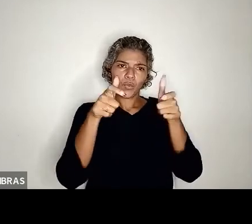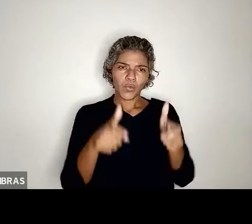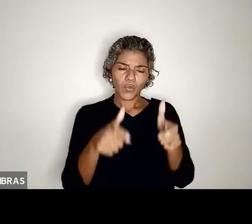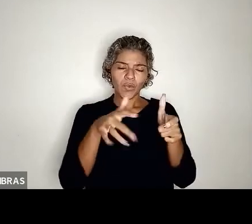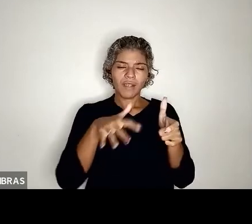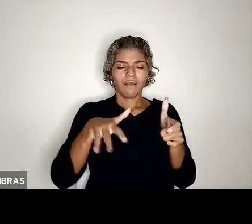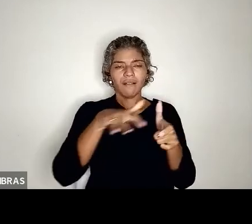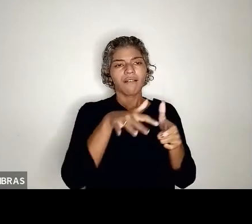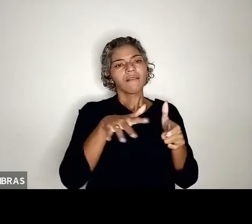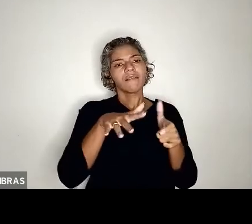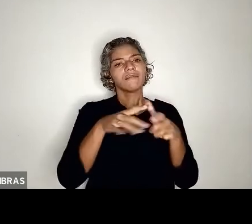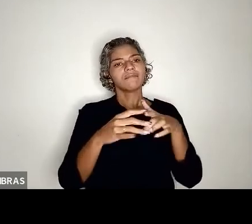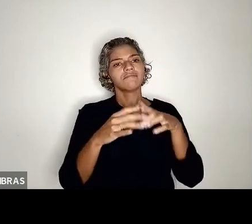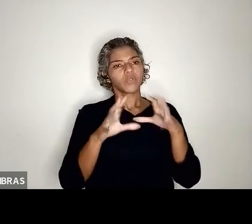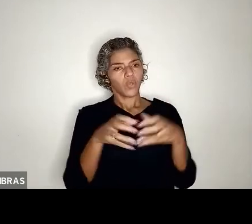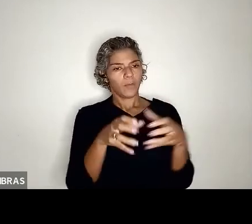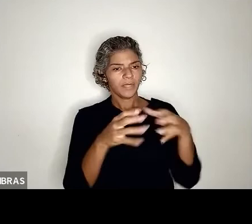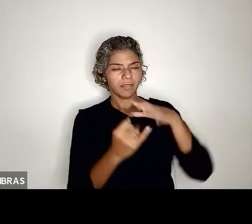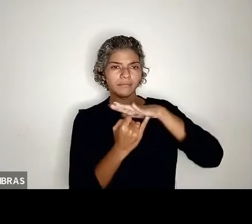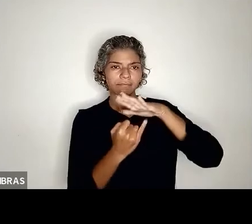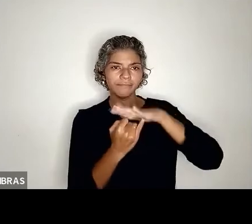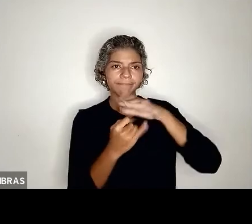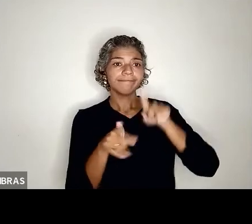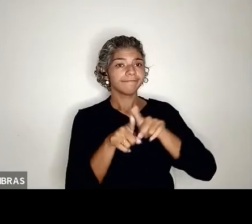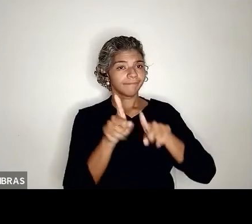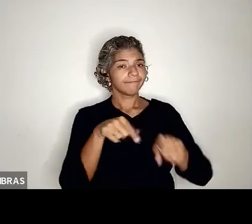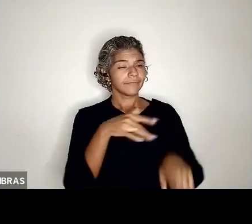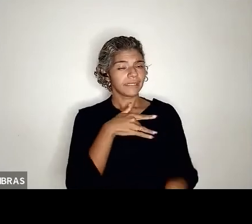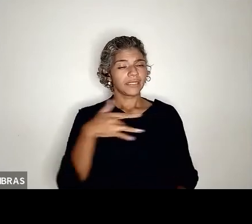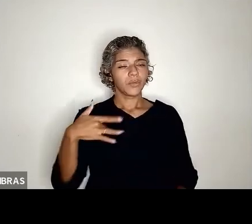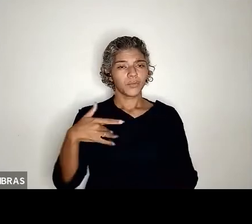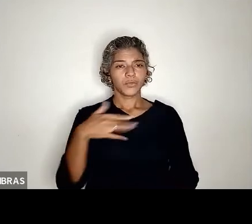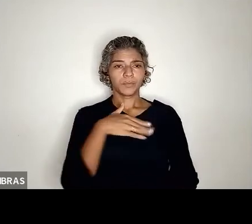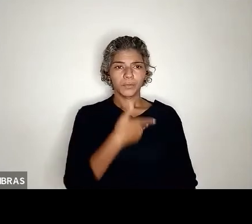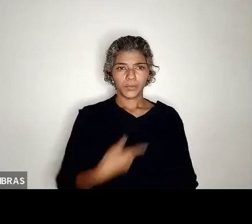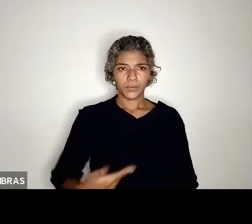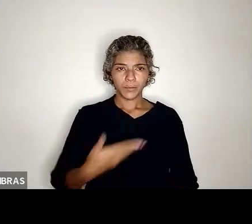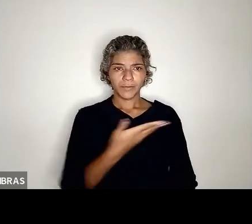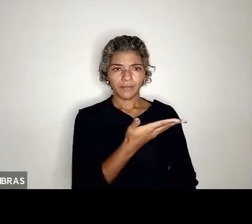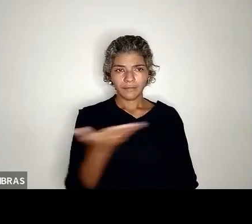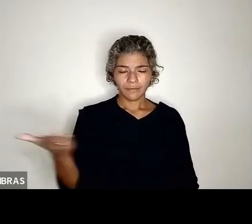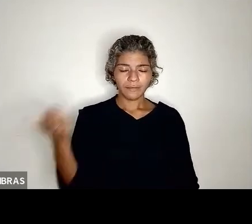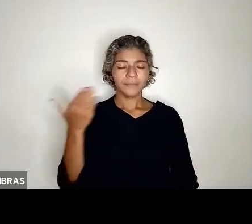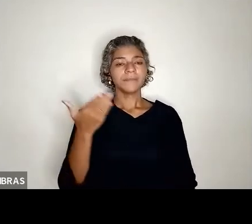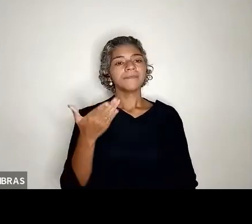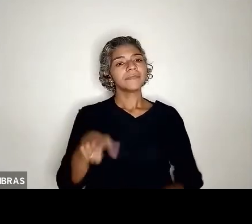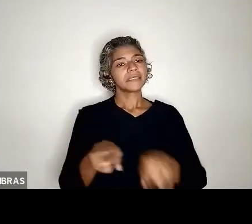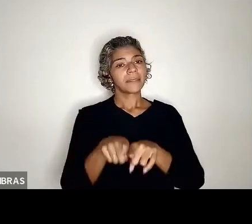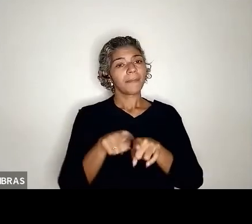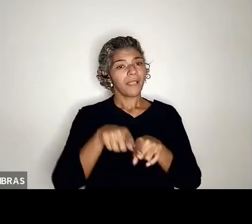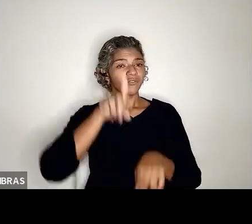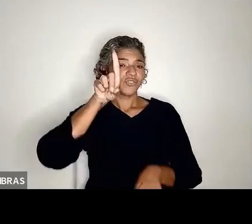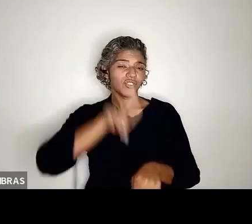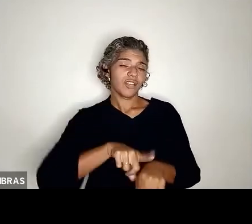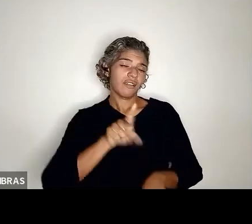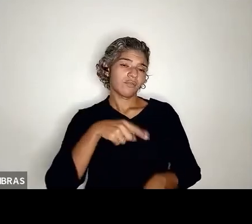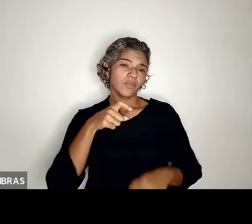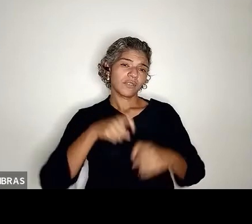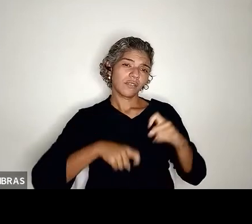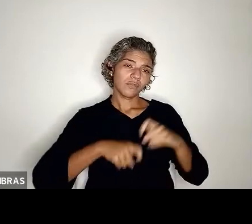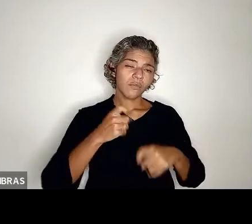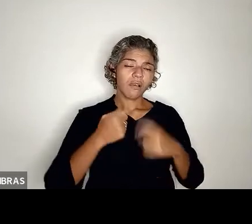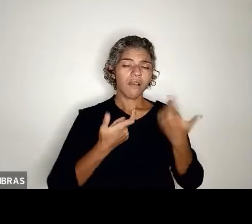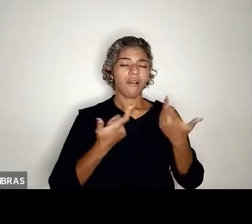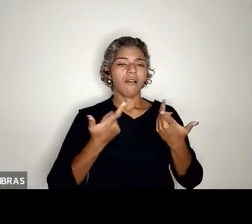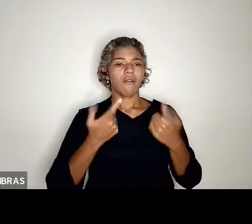mas que entende que a gente está falando também de uma questão de saúde pública e que passa também pelos nossos direitos sexuais e reprodutivos. Então, Isabela, sim, essa